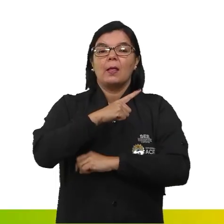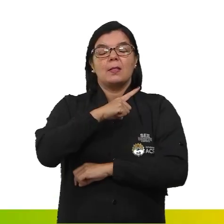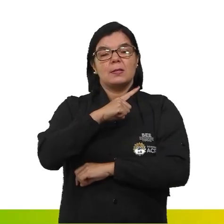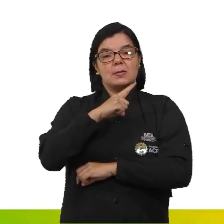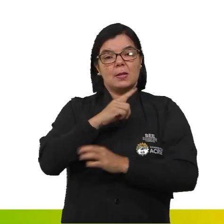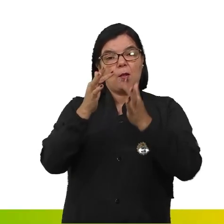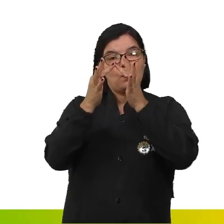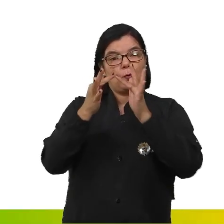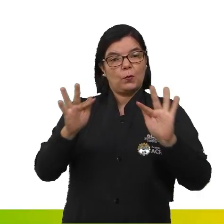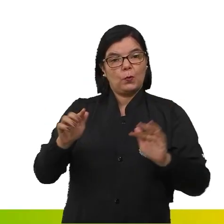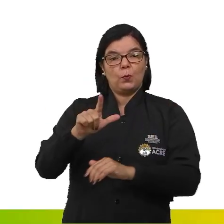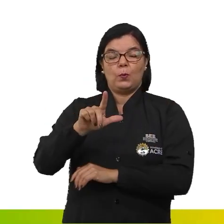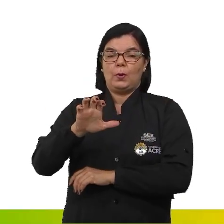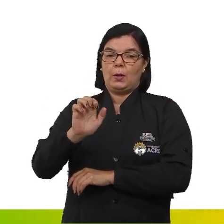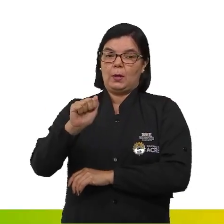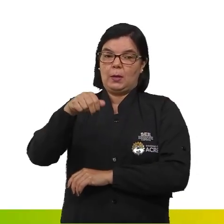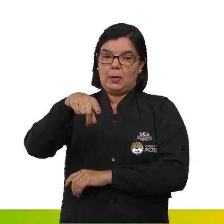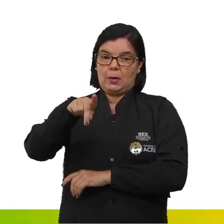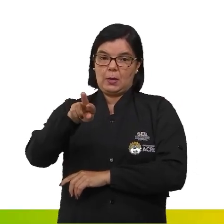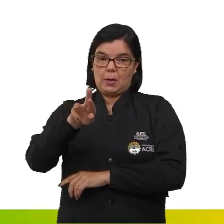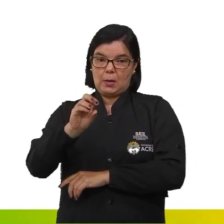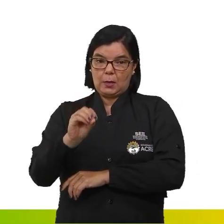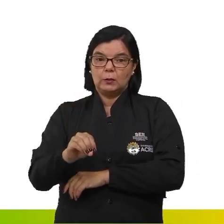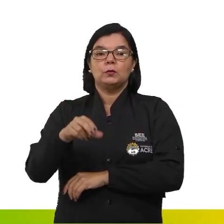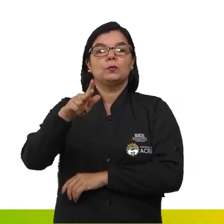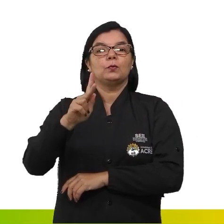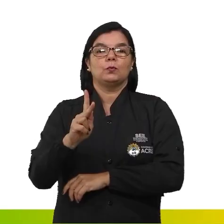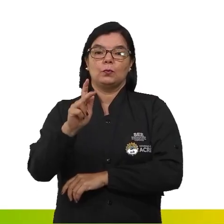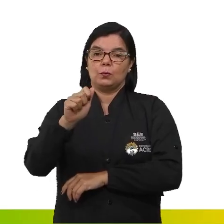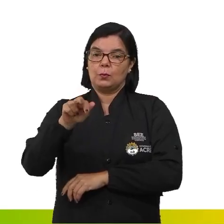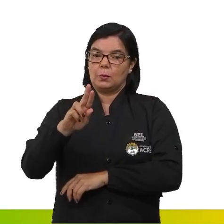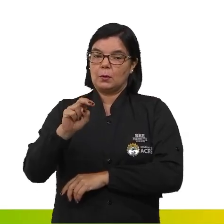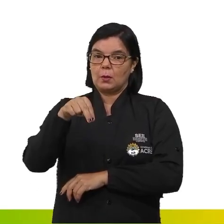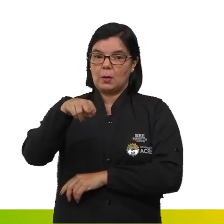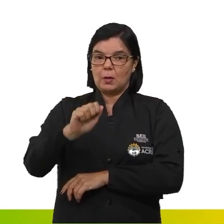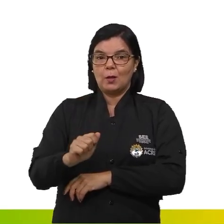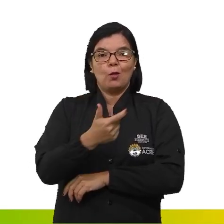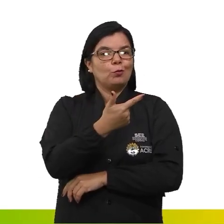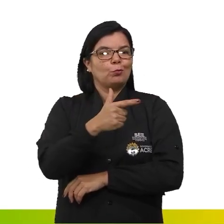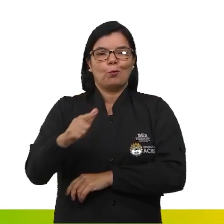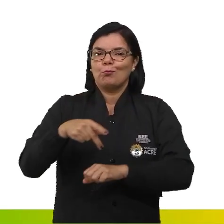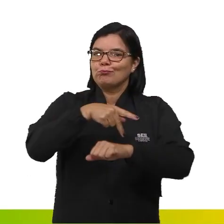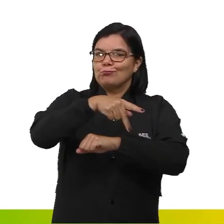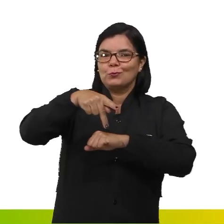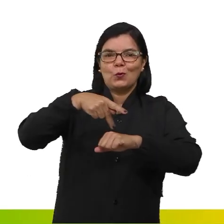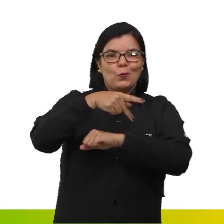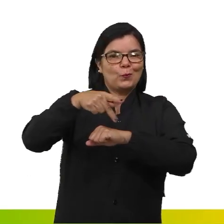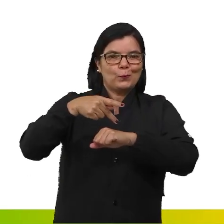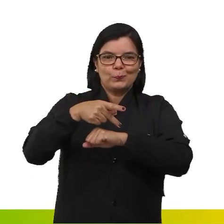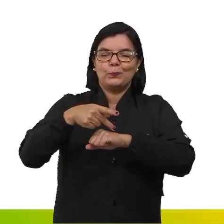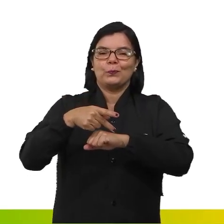uma frase do Leandro Carnal que eu acho muito interessante. Não existe país